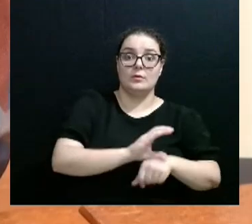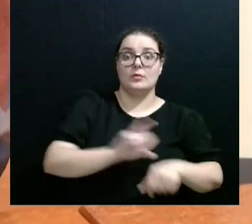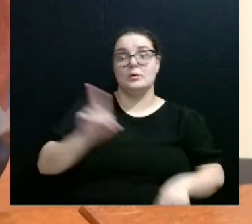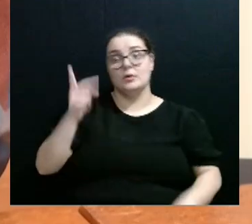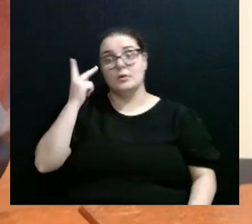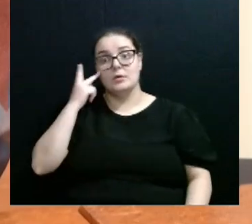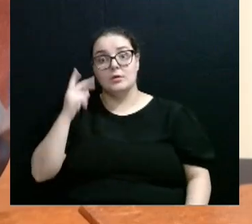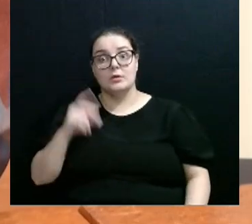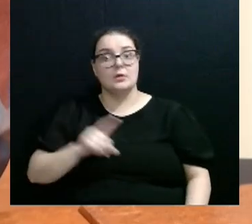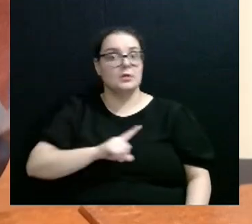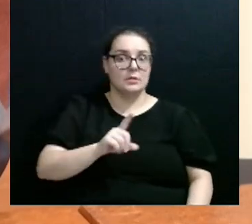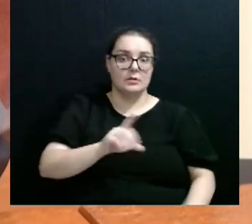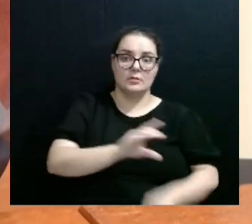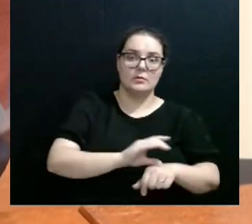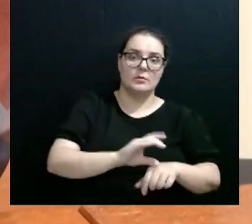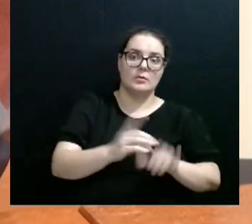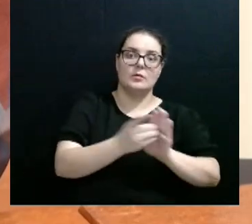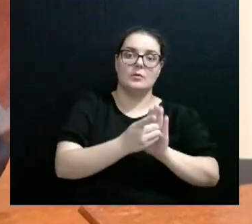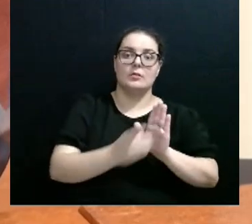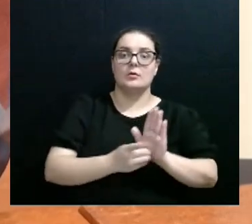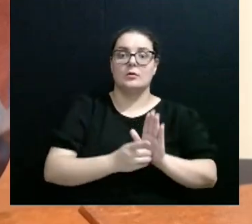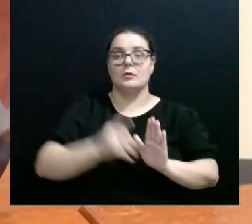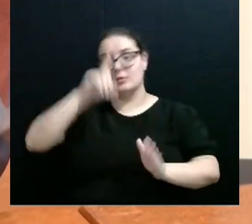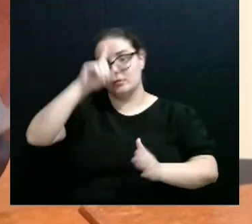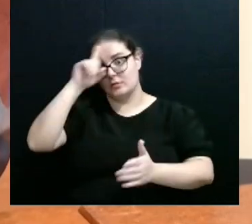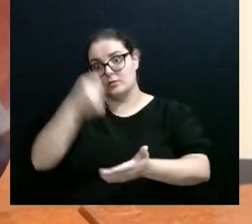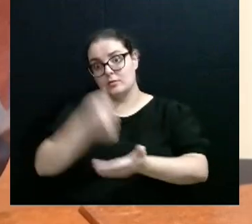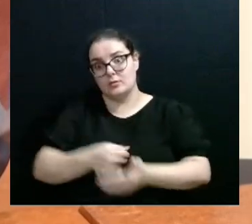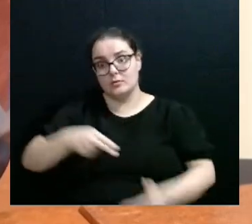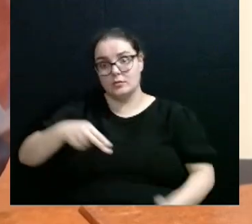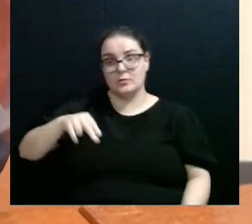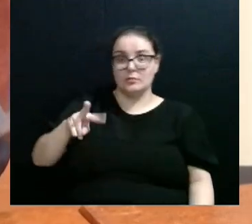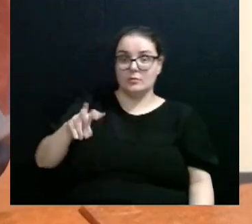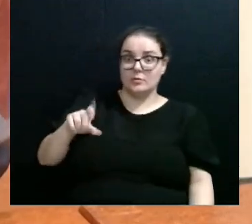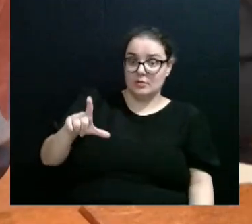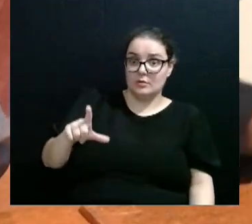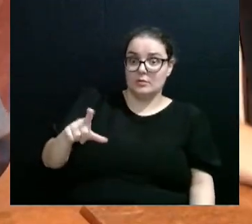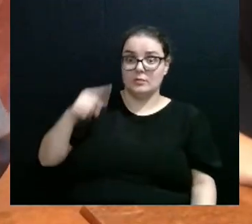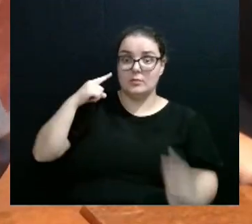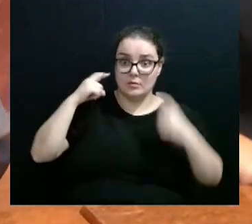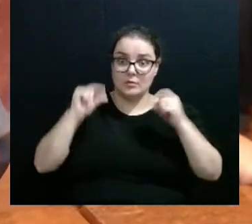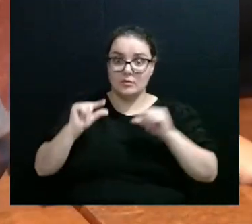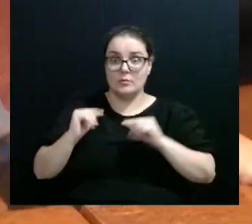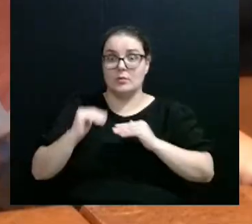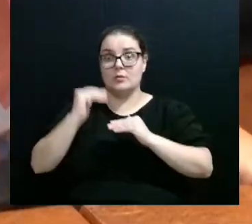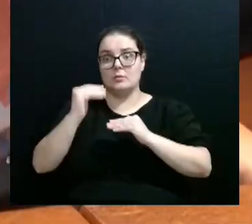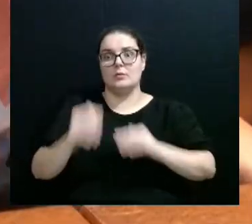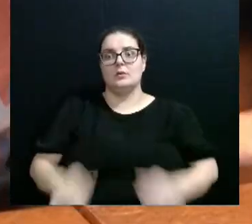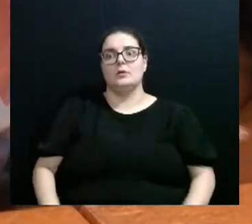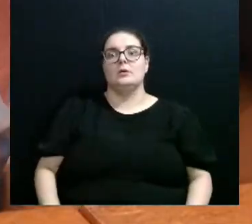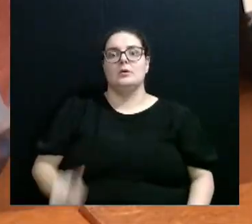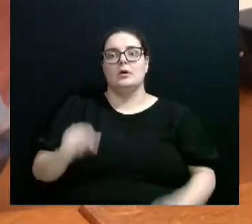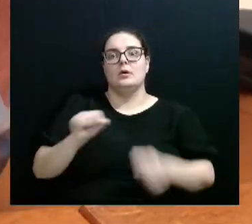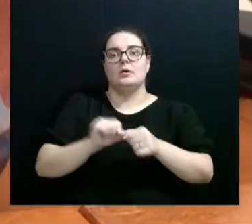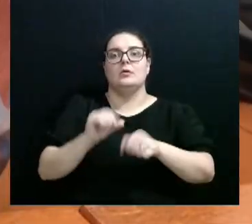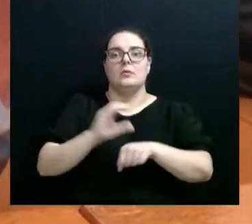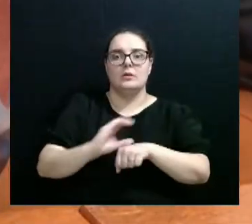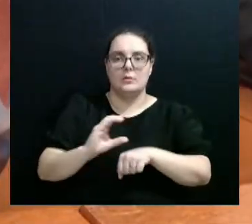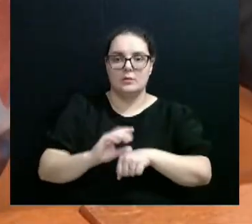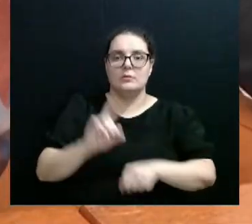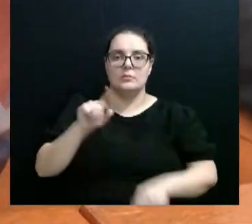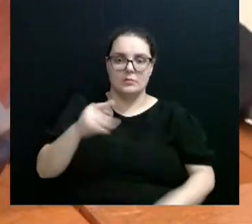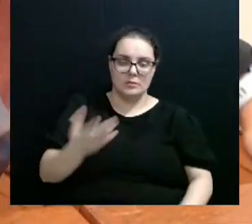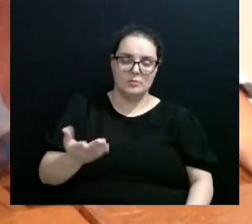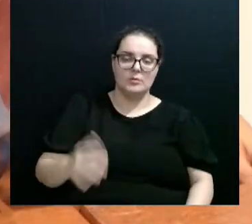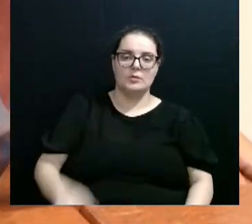um decreto que a gente estabelece um nível de ruído um pouquinho maior. Foi aí que nós fizemos o curso. E foi aí que verificou